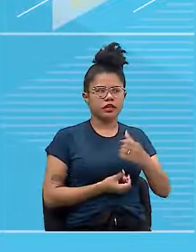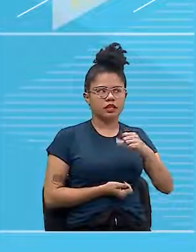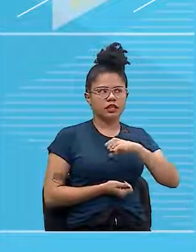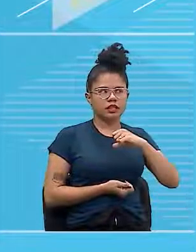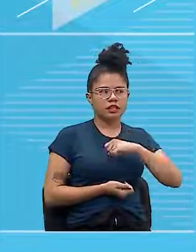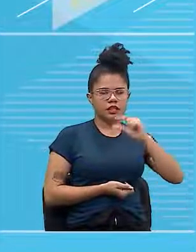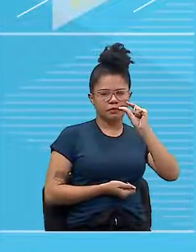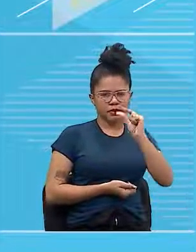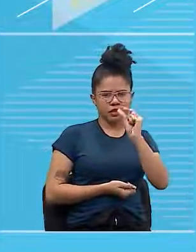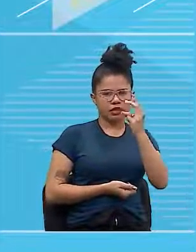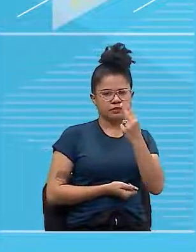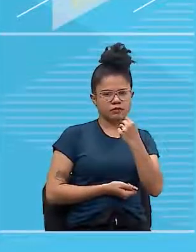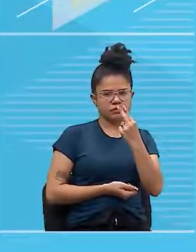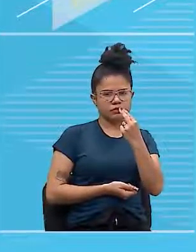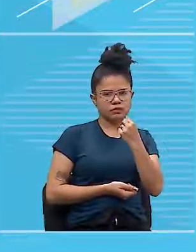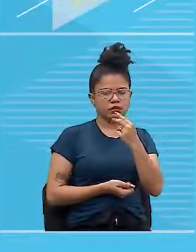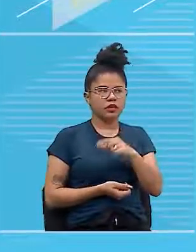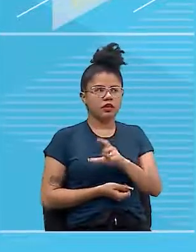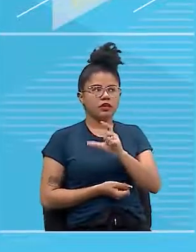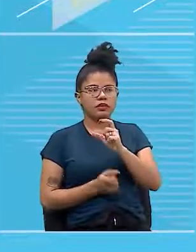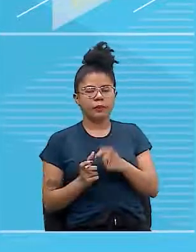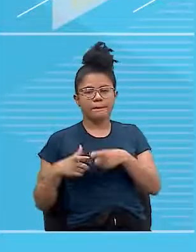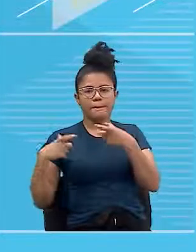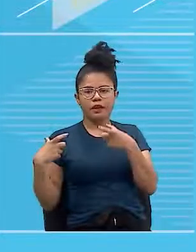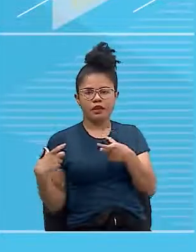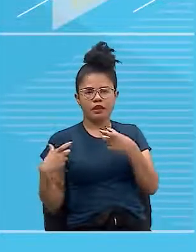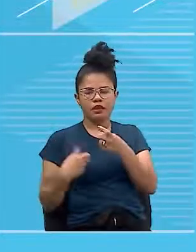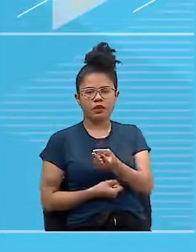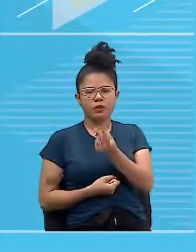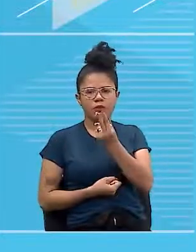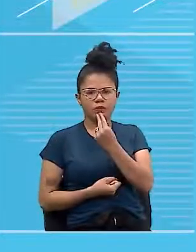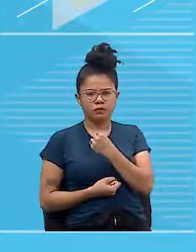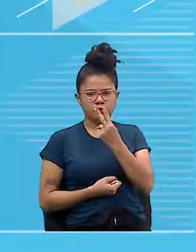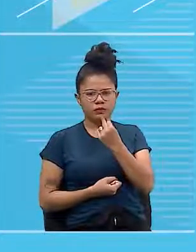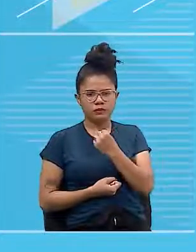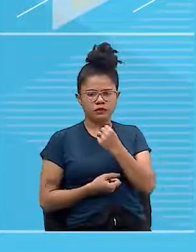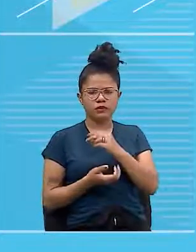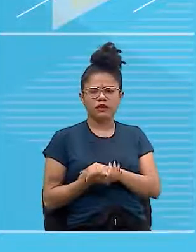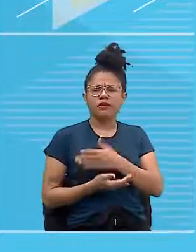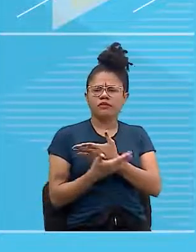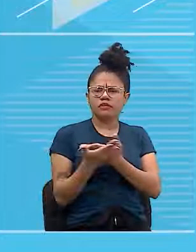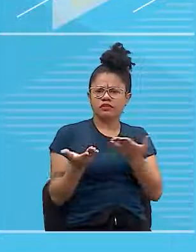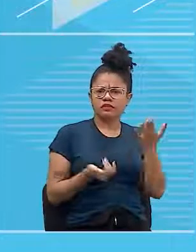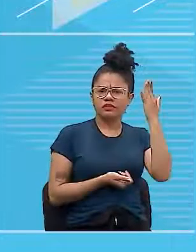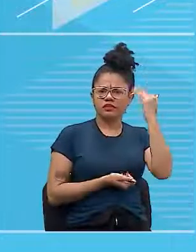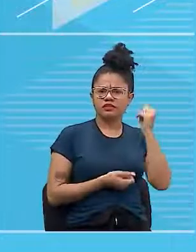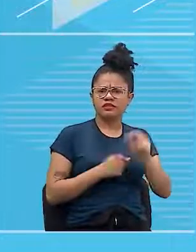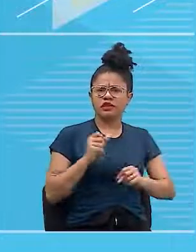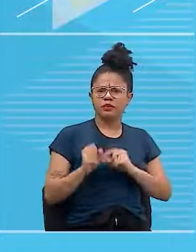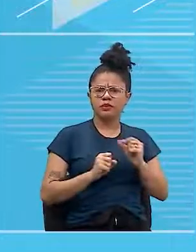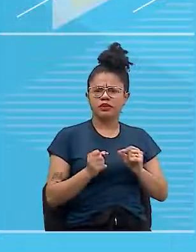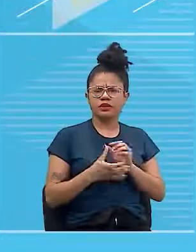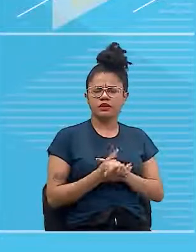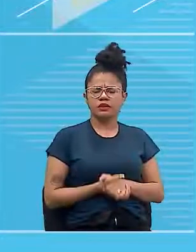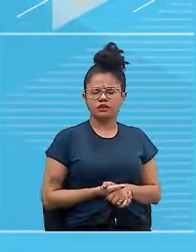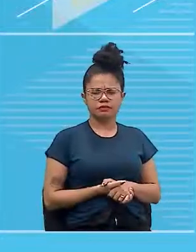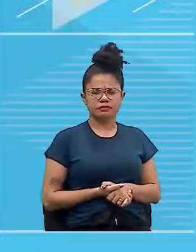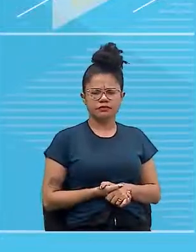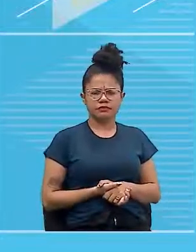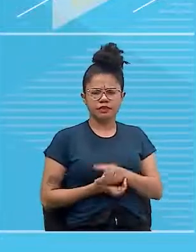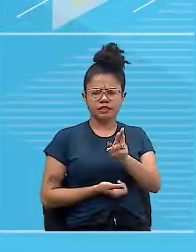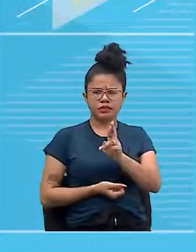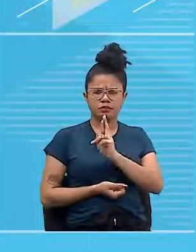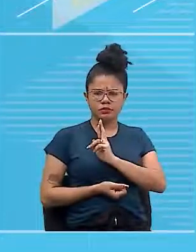e os macronutrientes vocês sabem o que é isso Canavieira e Colônia do Gurguéia digam para mim aí no